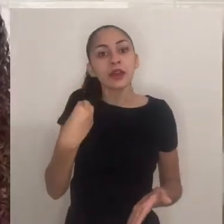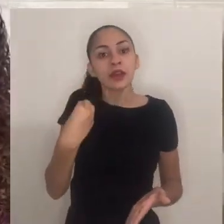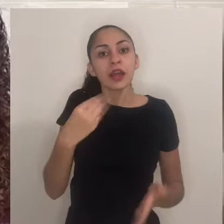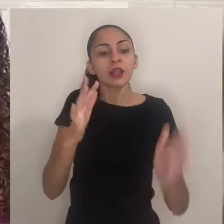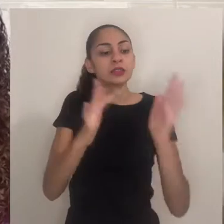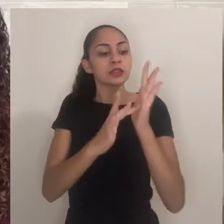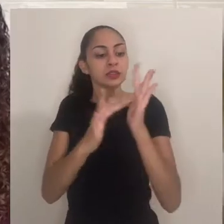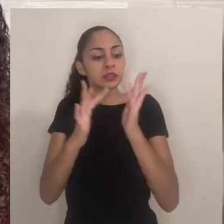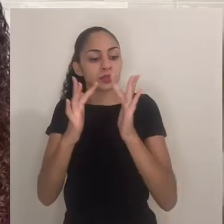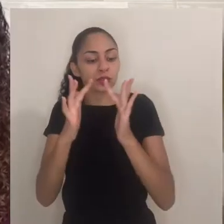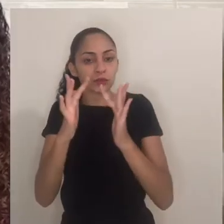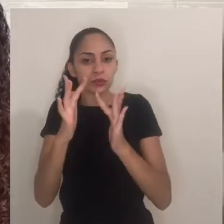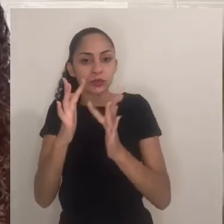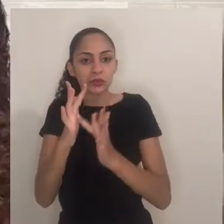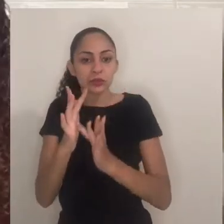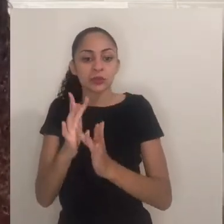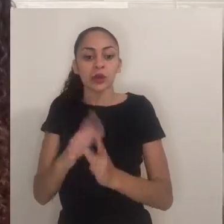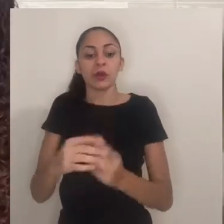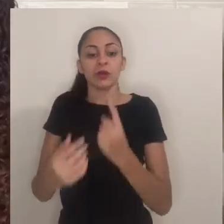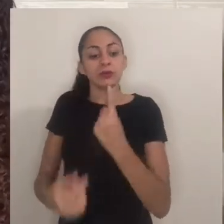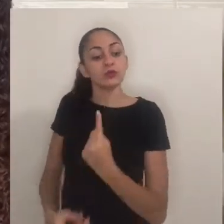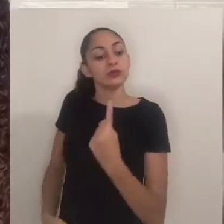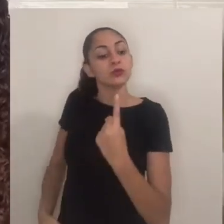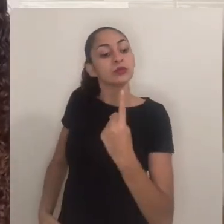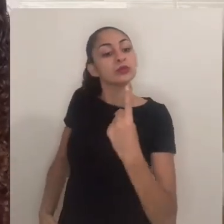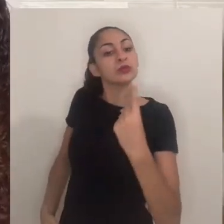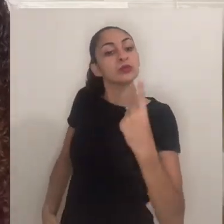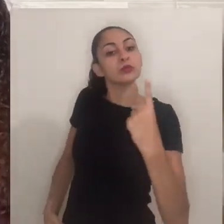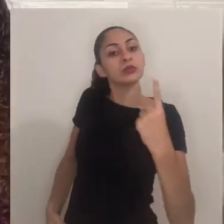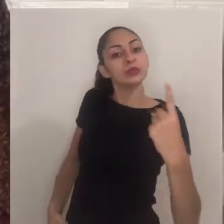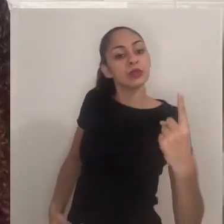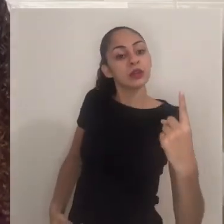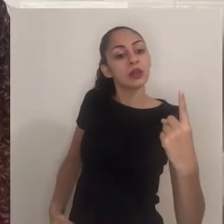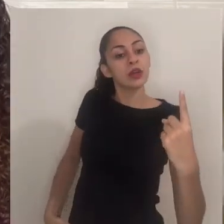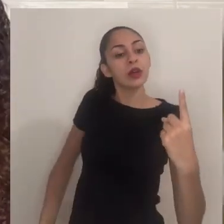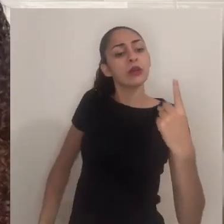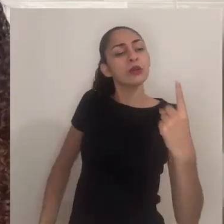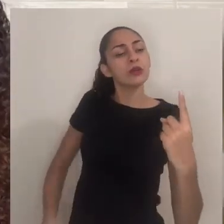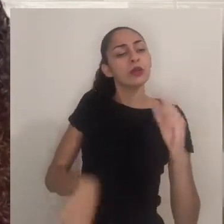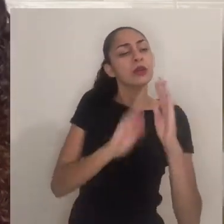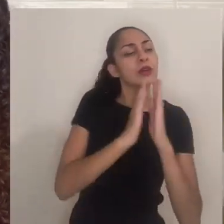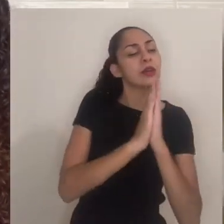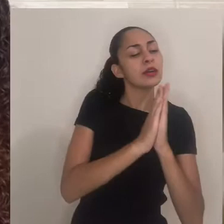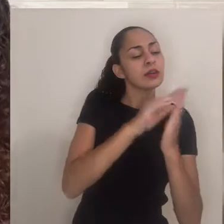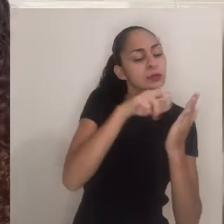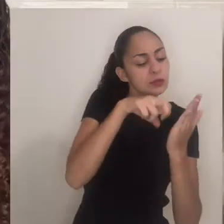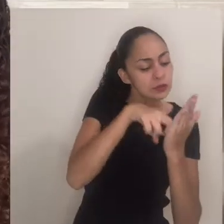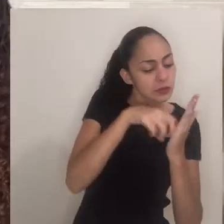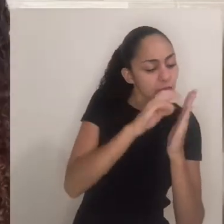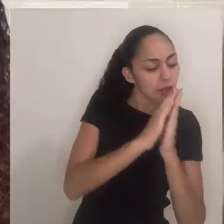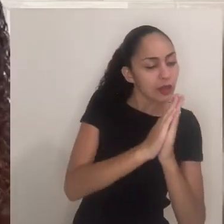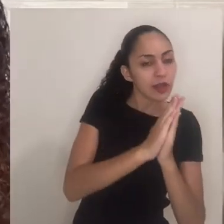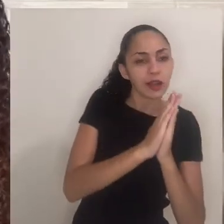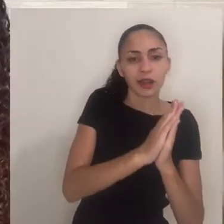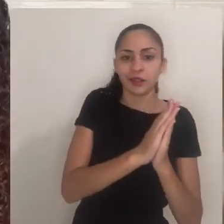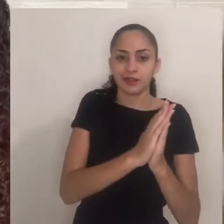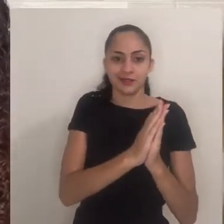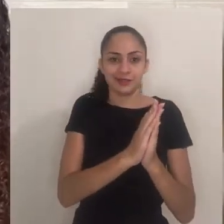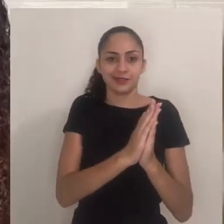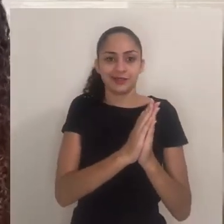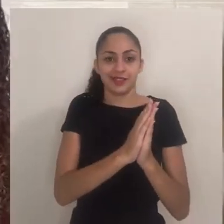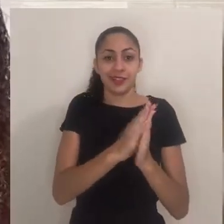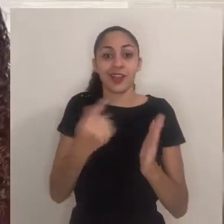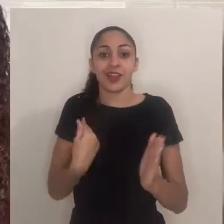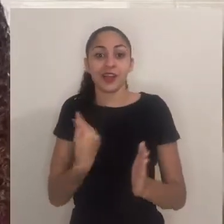a palavra de Deus vai dizer que Jesus se retirava para lugares solitários e orava, assim como em outras passagens